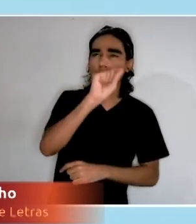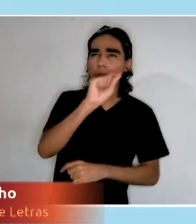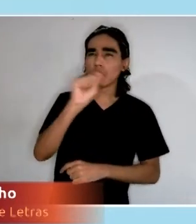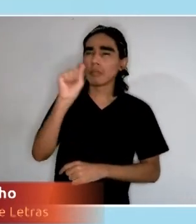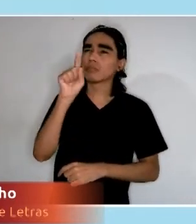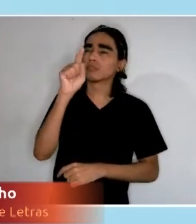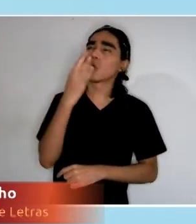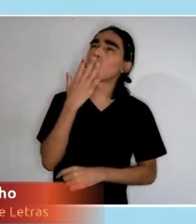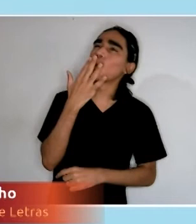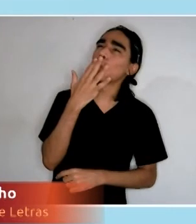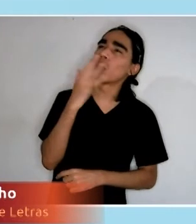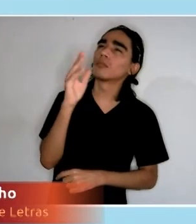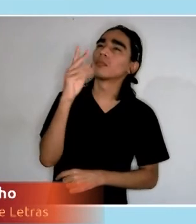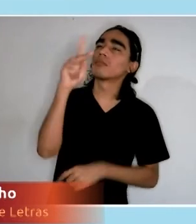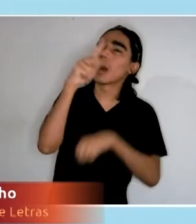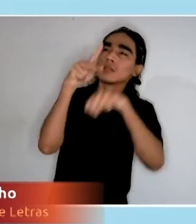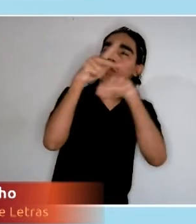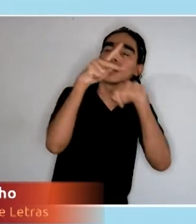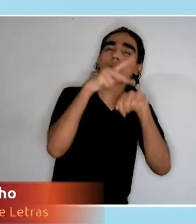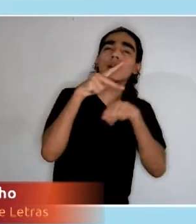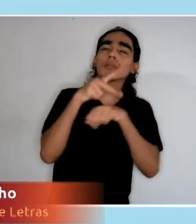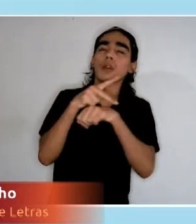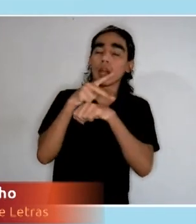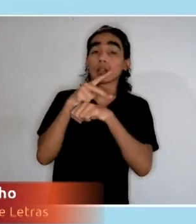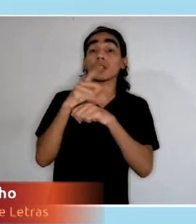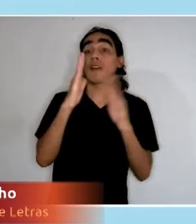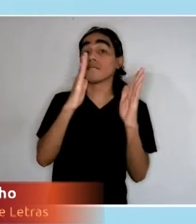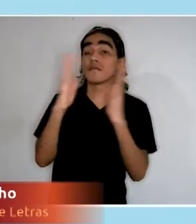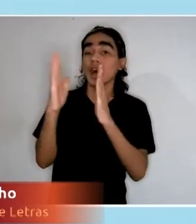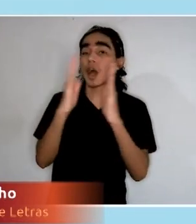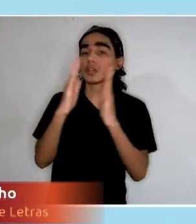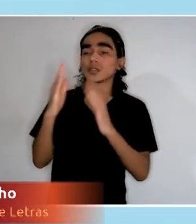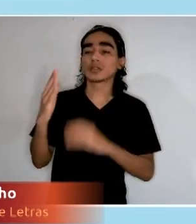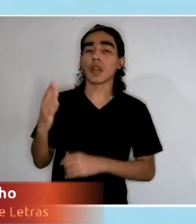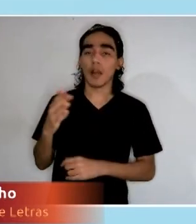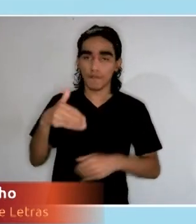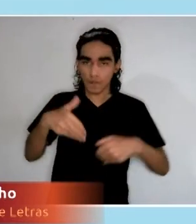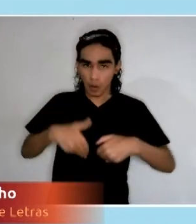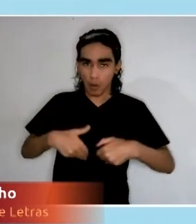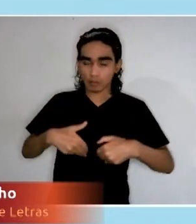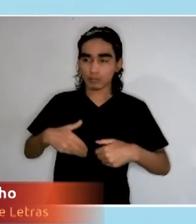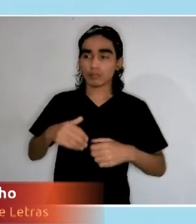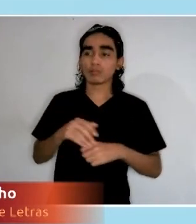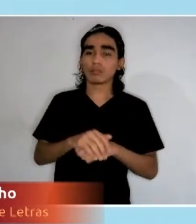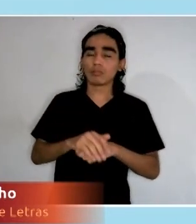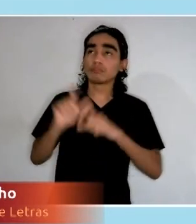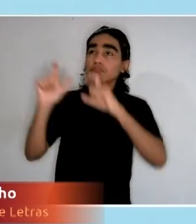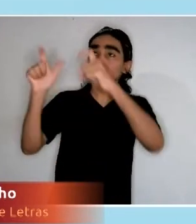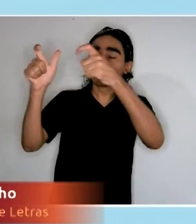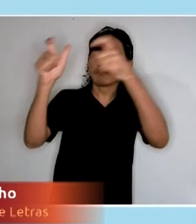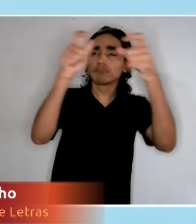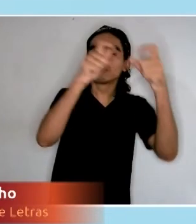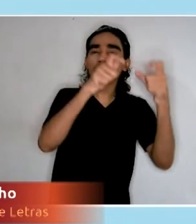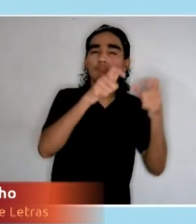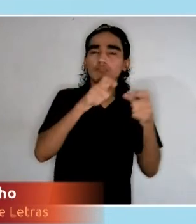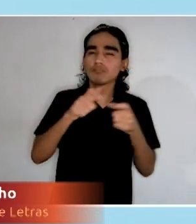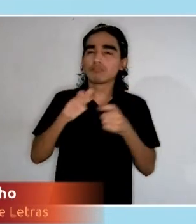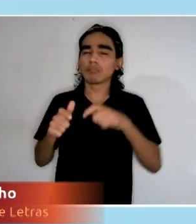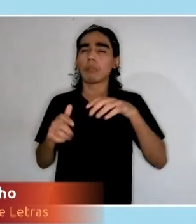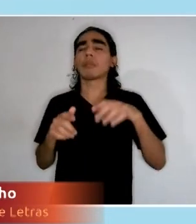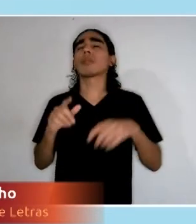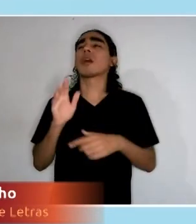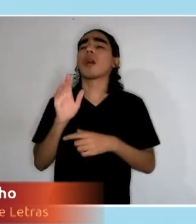vou desenhar para que vocês entendam. Então, o mapa, ele é um mapa mundi, no qual aqueles países onde